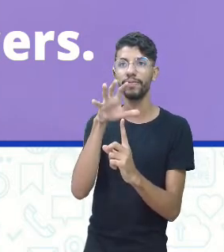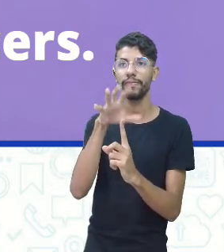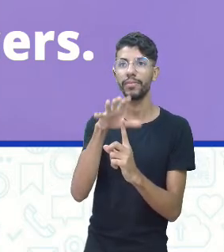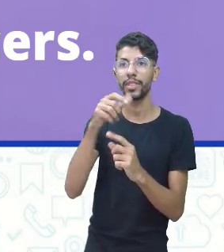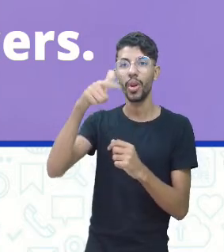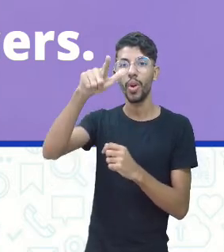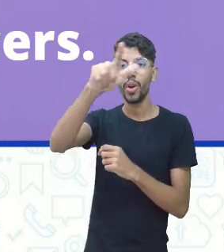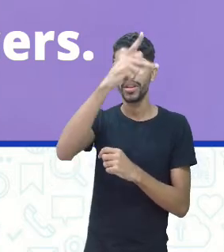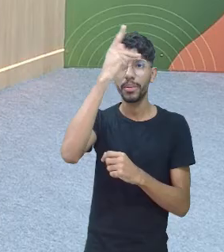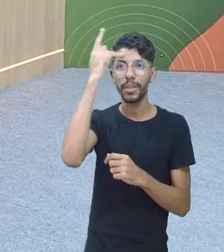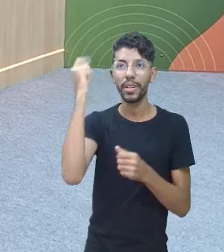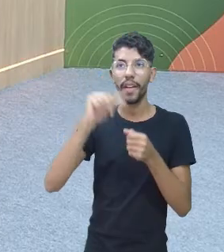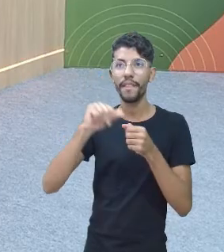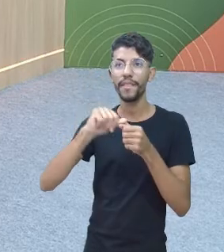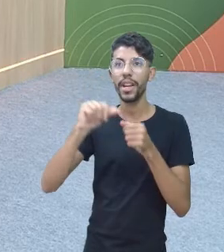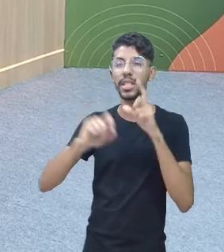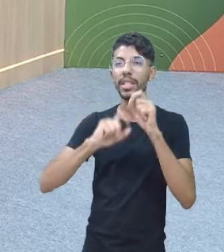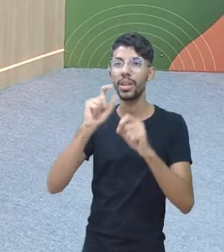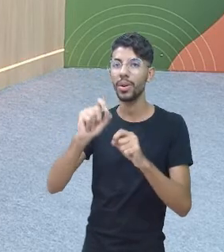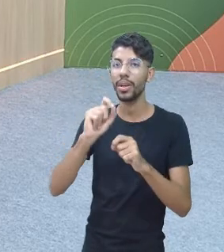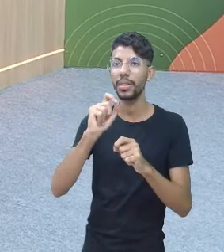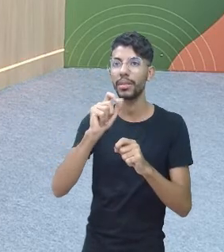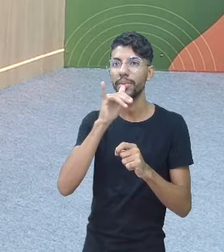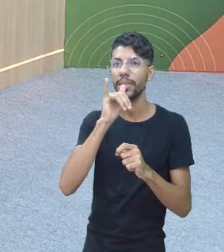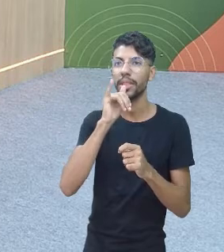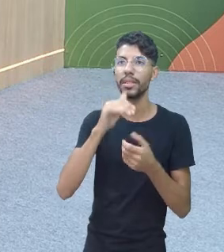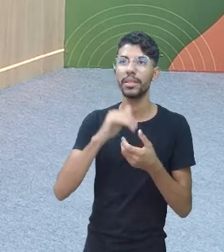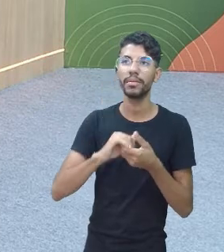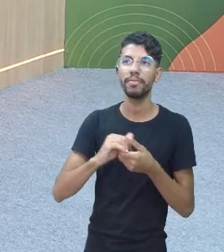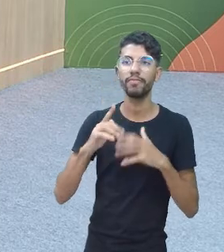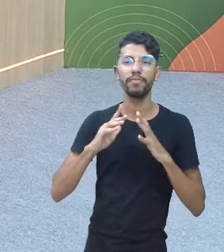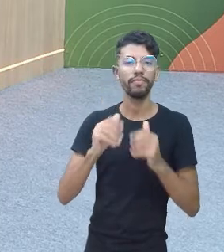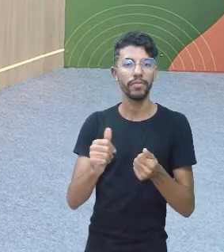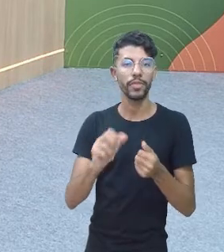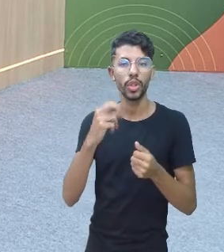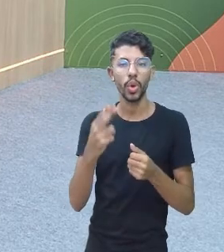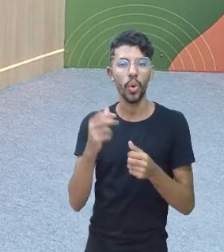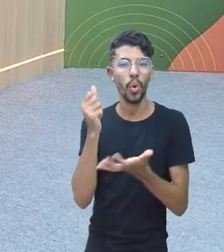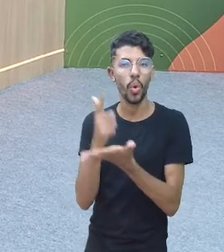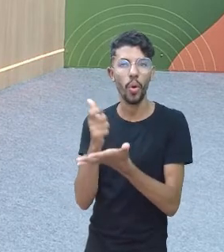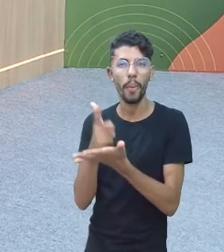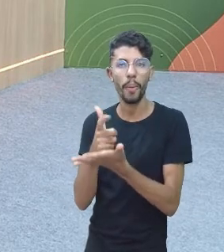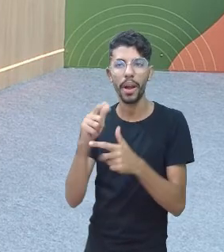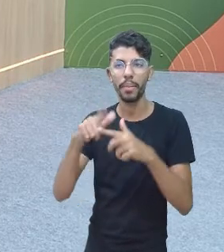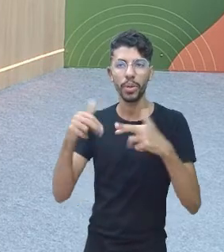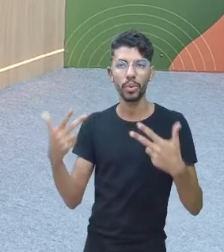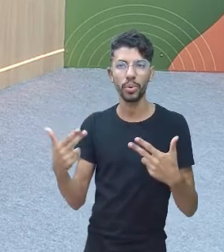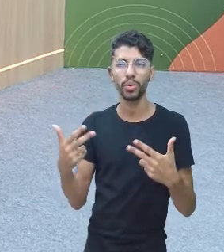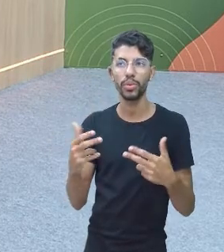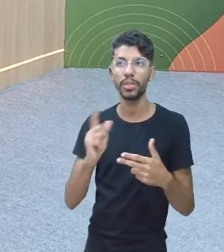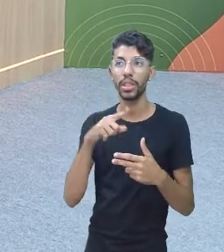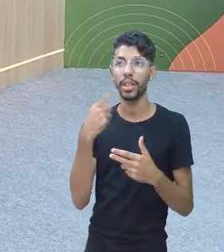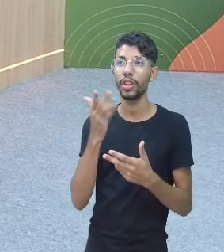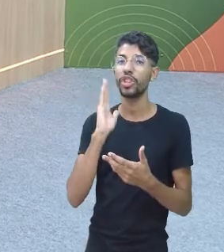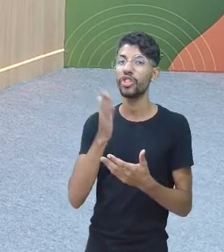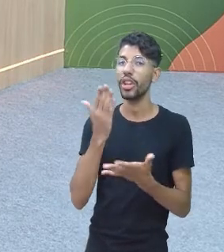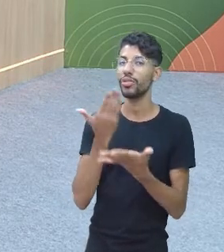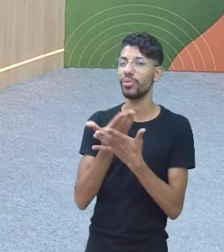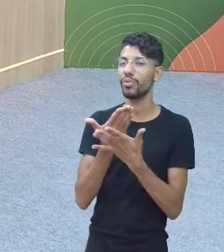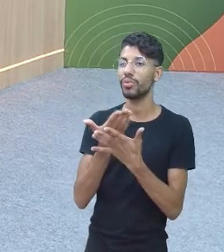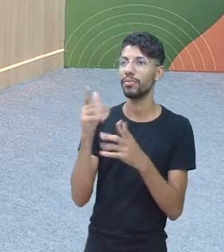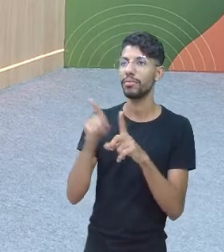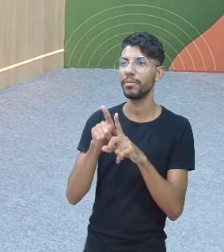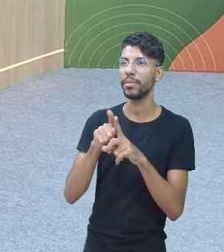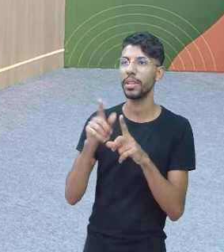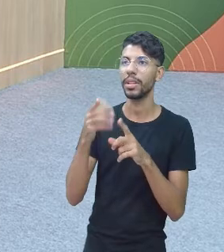as outras pessoas a fazerem determinada ação ou consumir determinado produto. Que a gente já viu também, a gente já